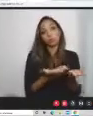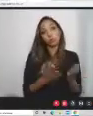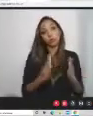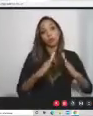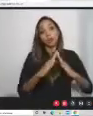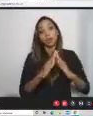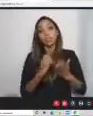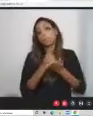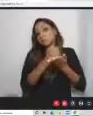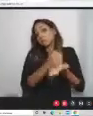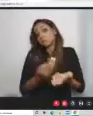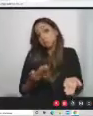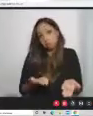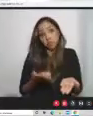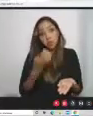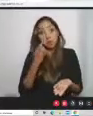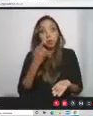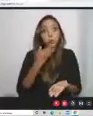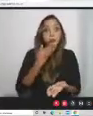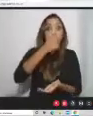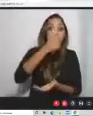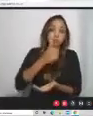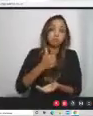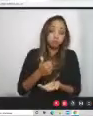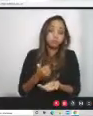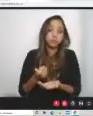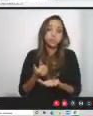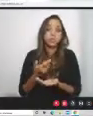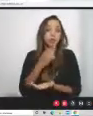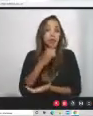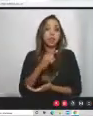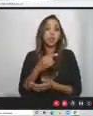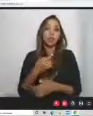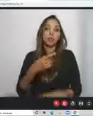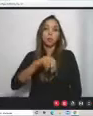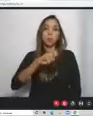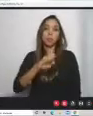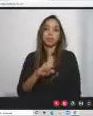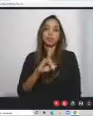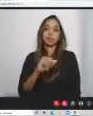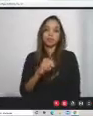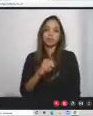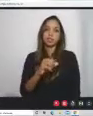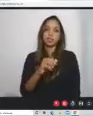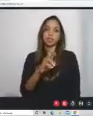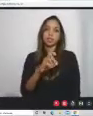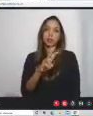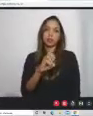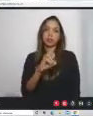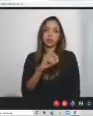for realmente melhor no Parque das Árvores, para que realmente essa população seja mais assistida.